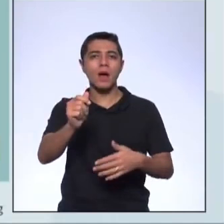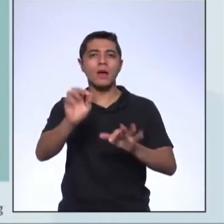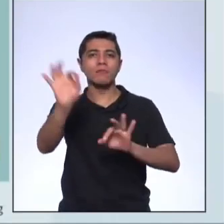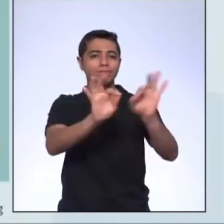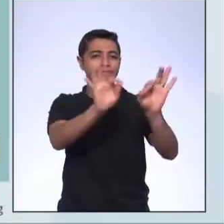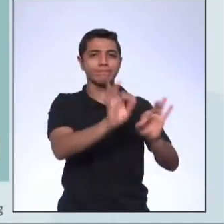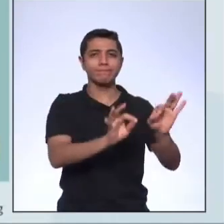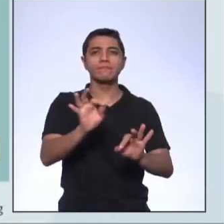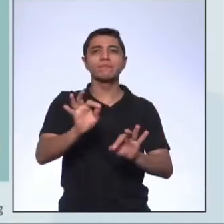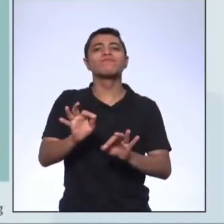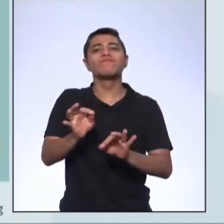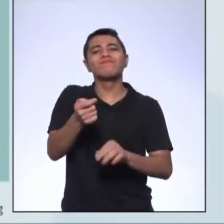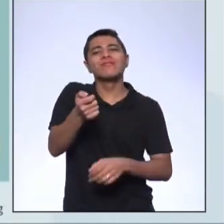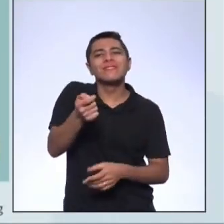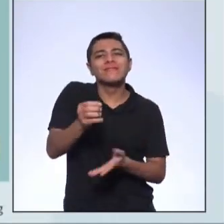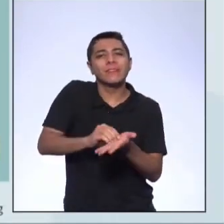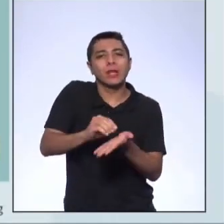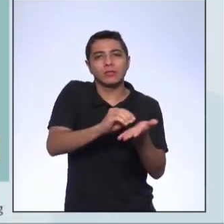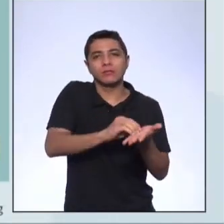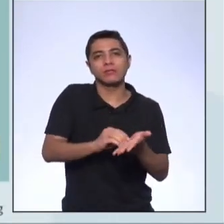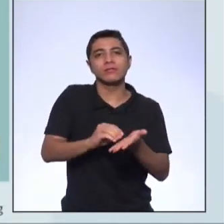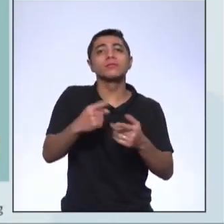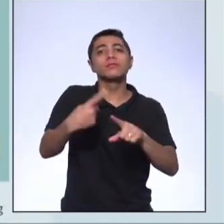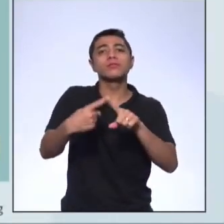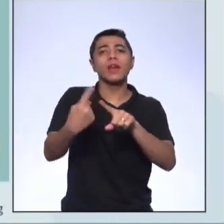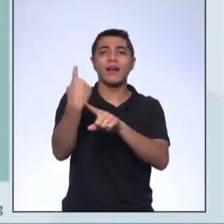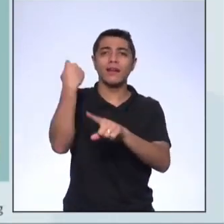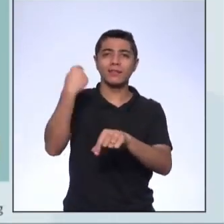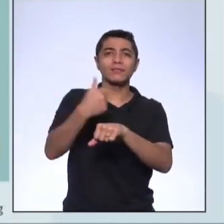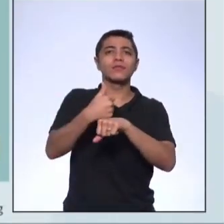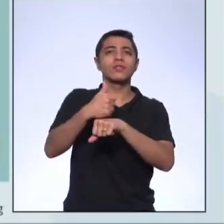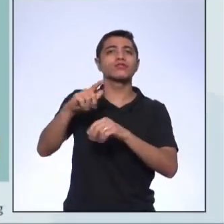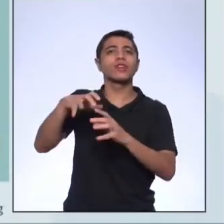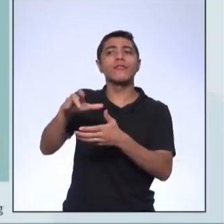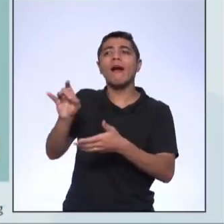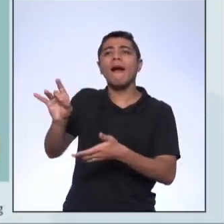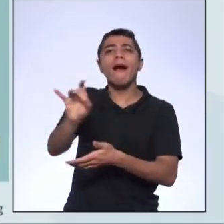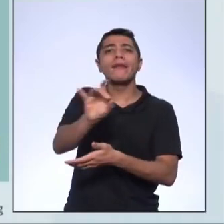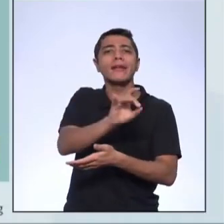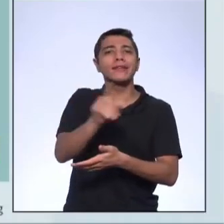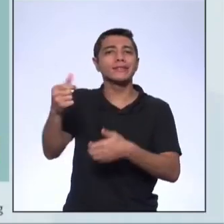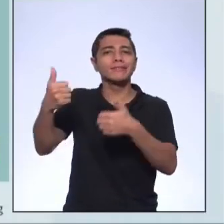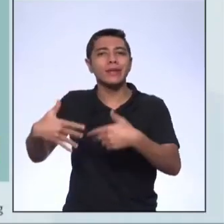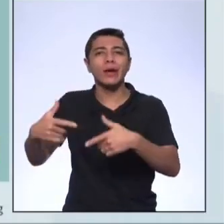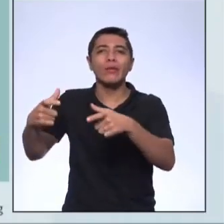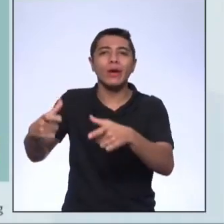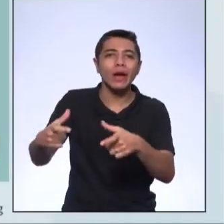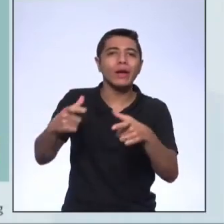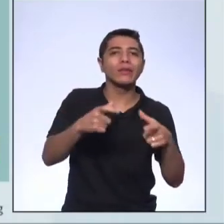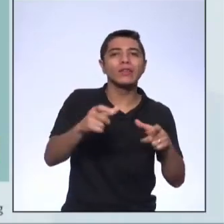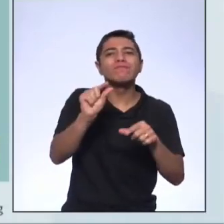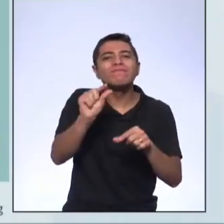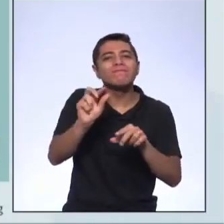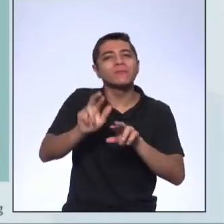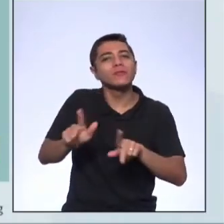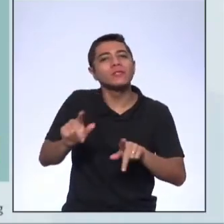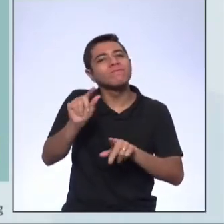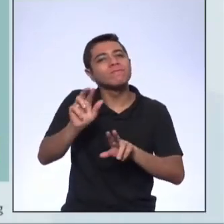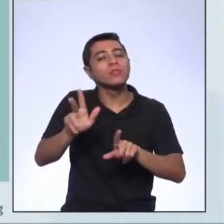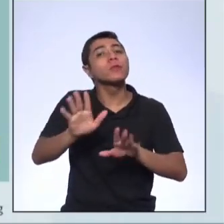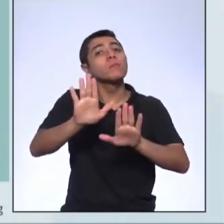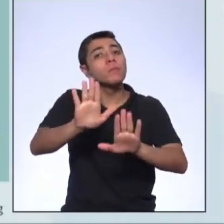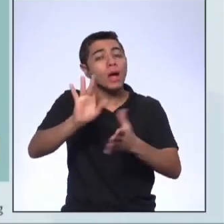tem as datas aí onde cada linha foi estabelecida. Mas o que ficou na prática é o seguinte, a